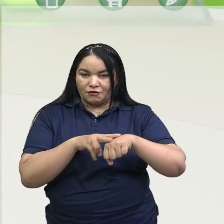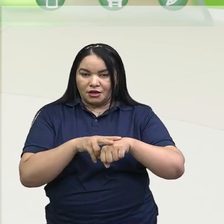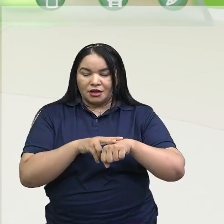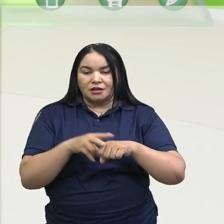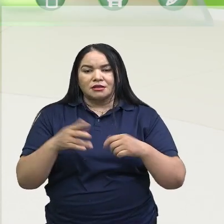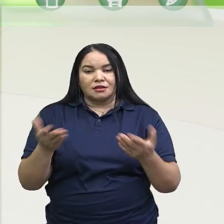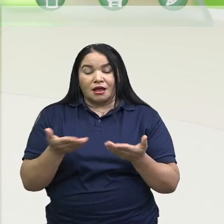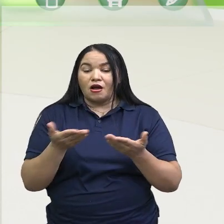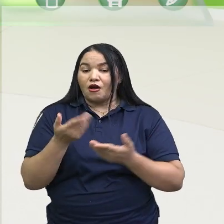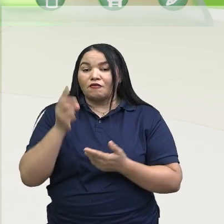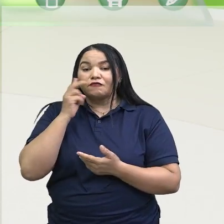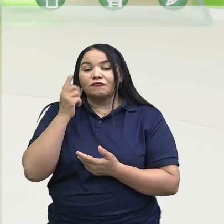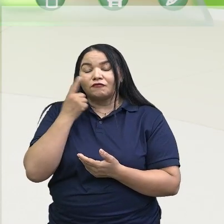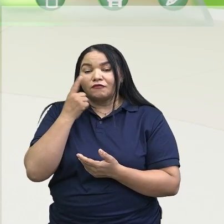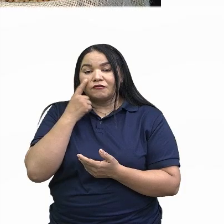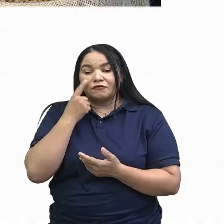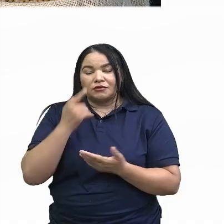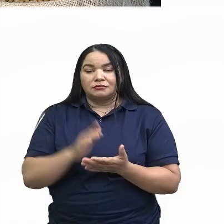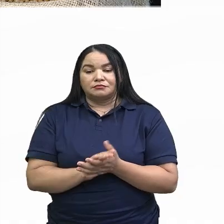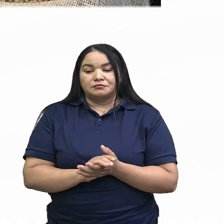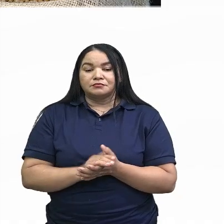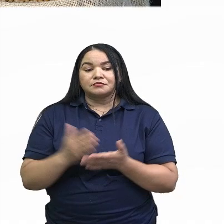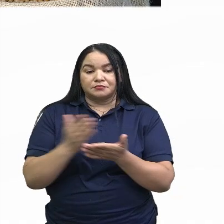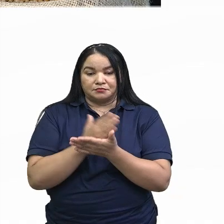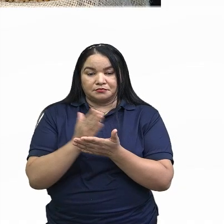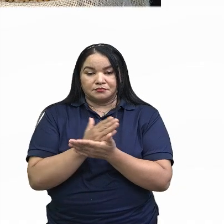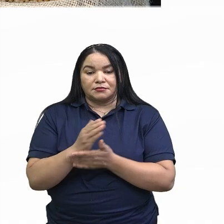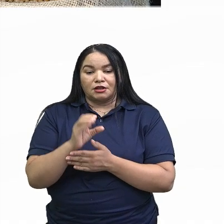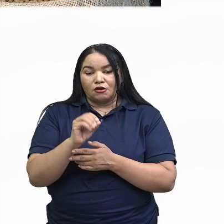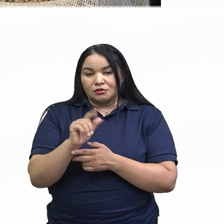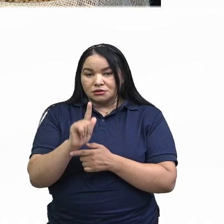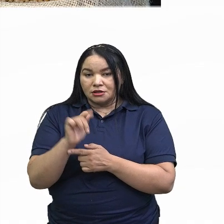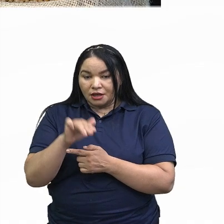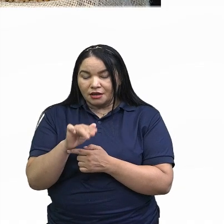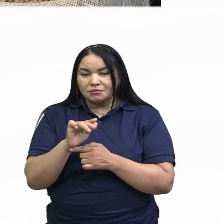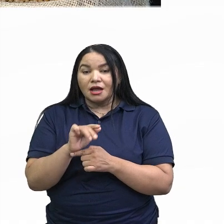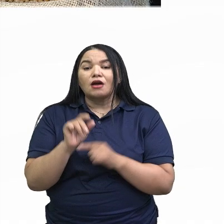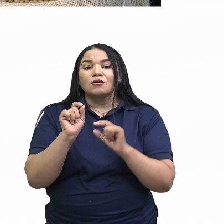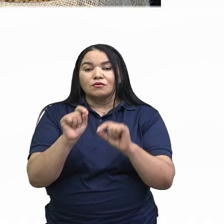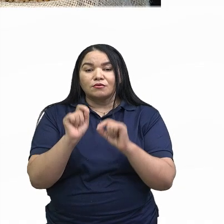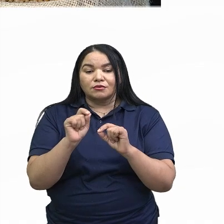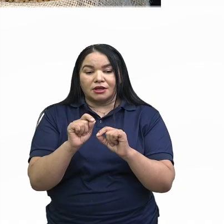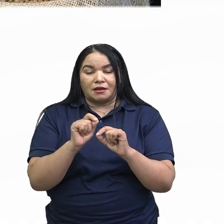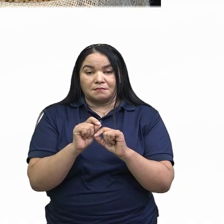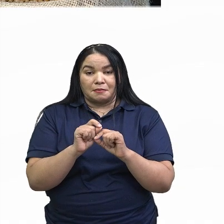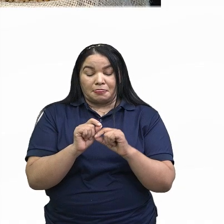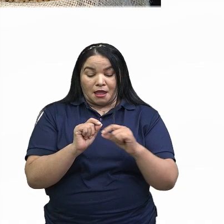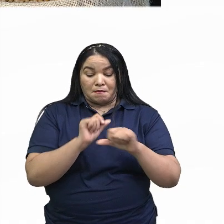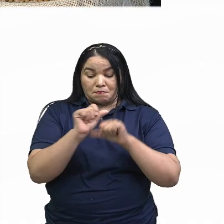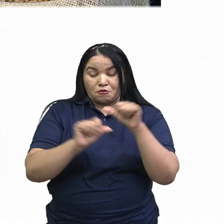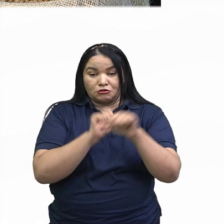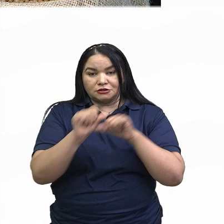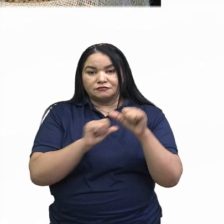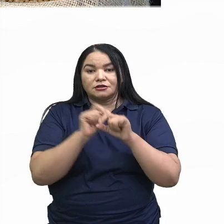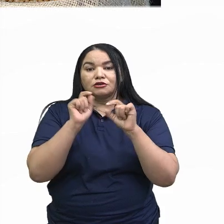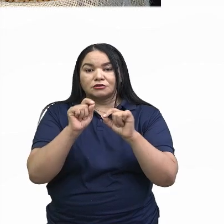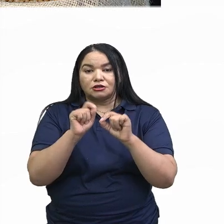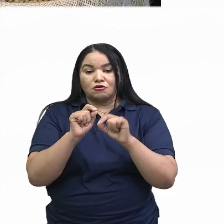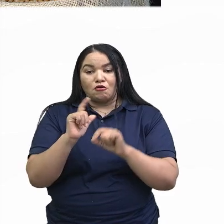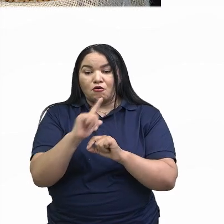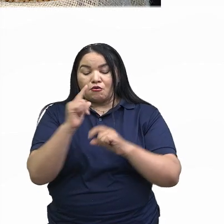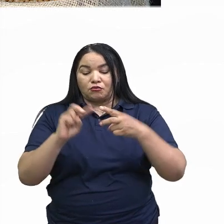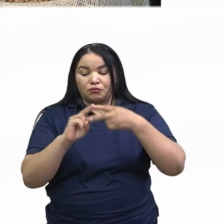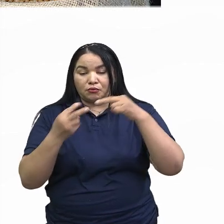vai observar agora sobre os organismos geneticamente modificados, que é um organismo que recebeu um gene de